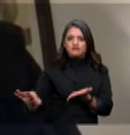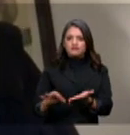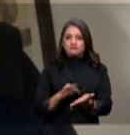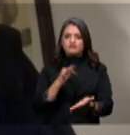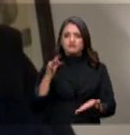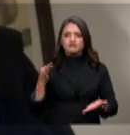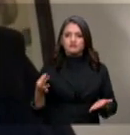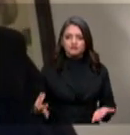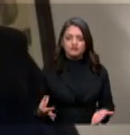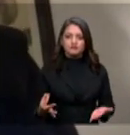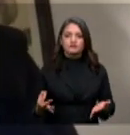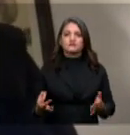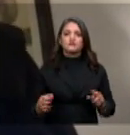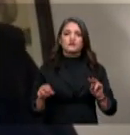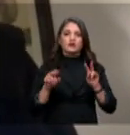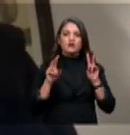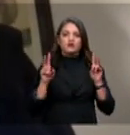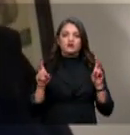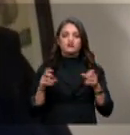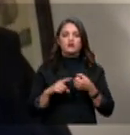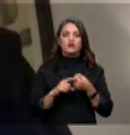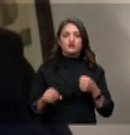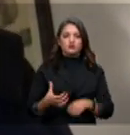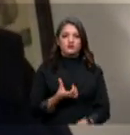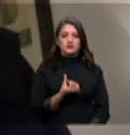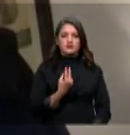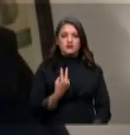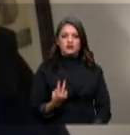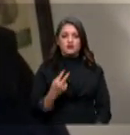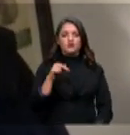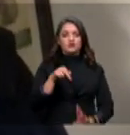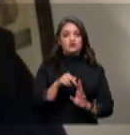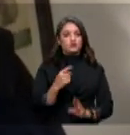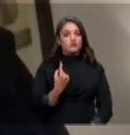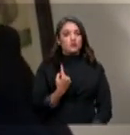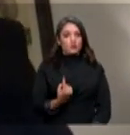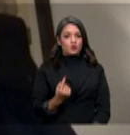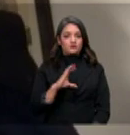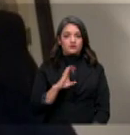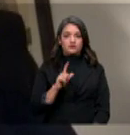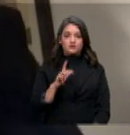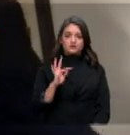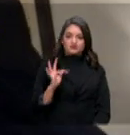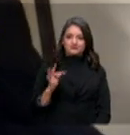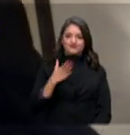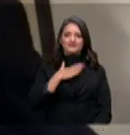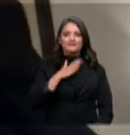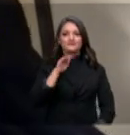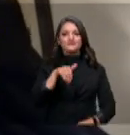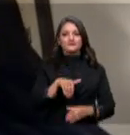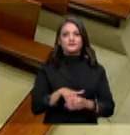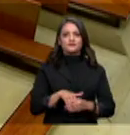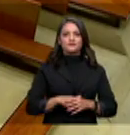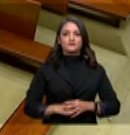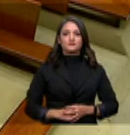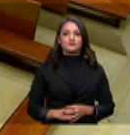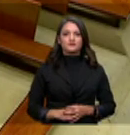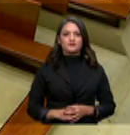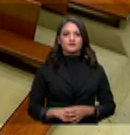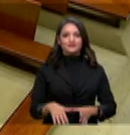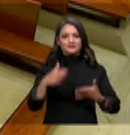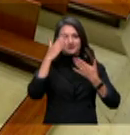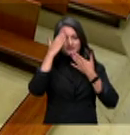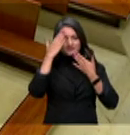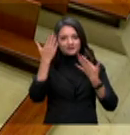externos no tocante à aplicação do artigo 62, inciso 1 da CLT. É como voto, senhor presidente. Muito